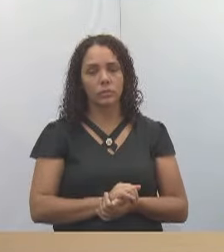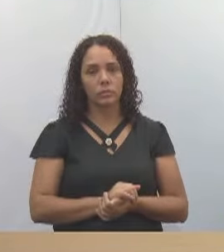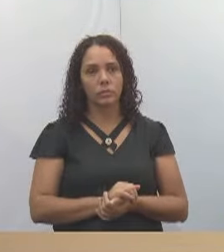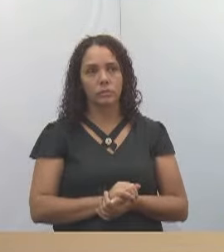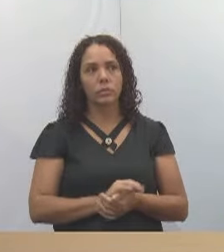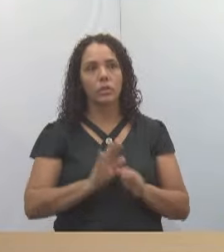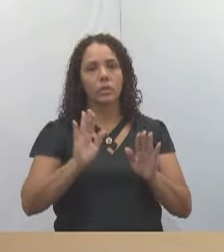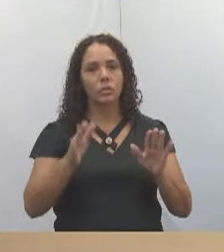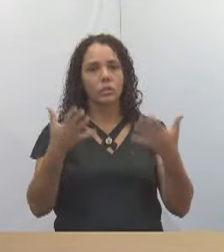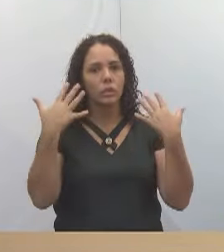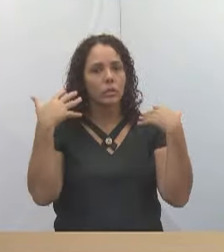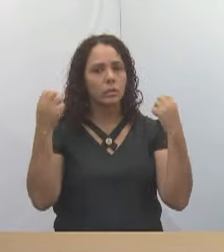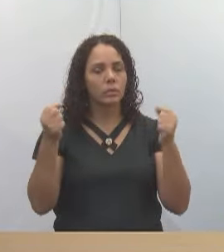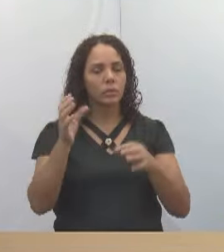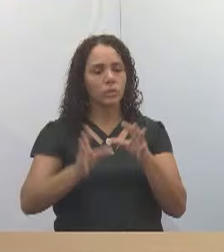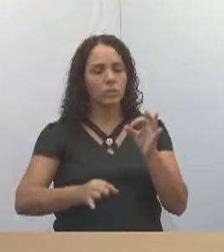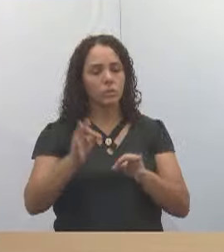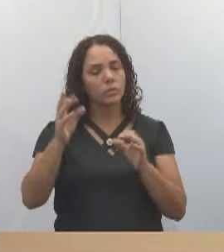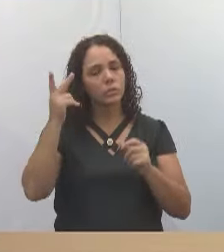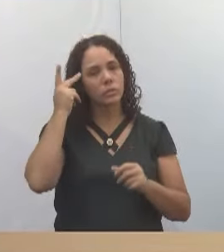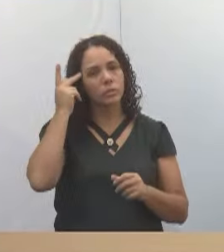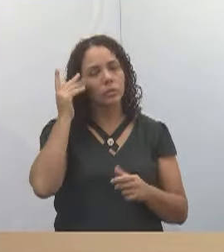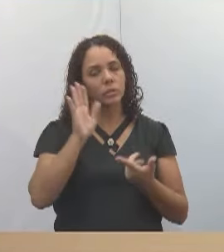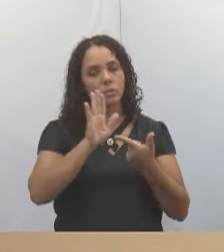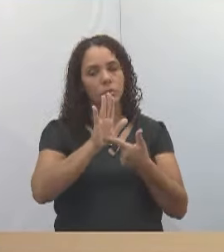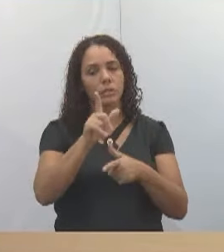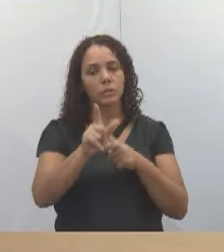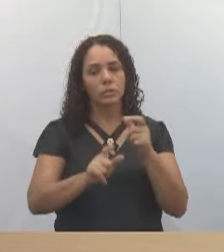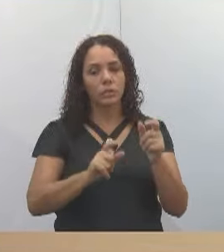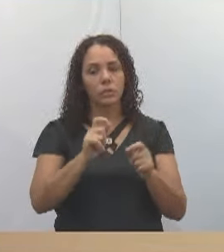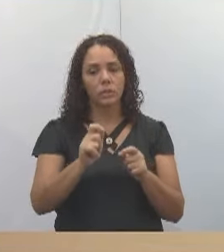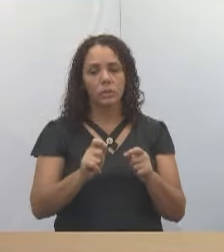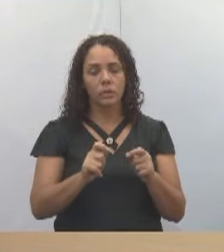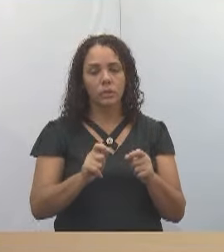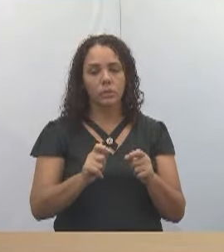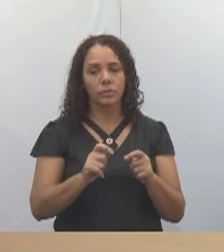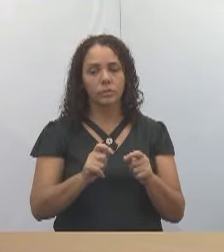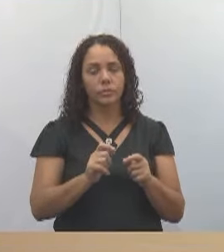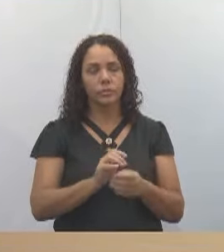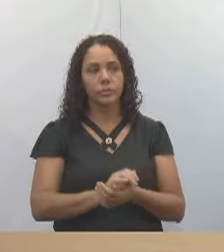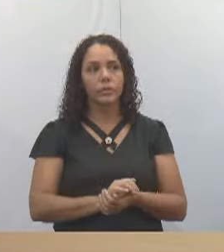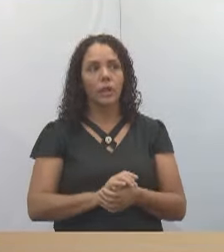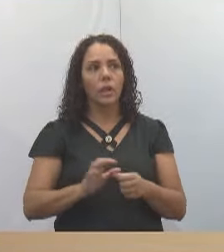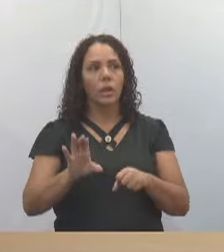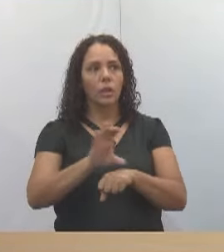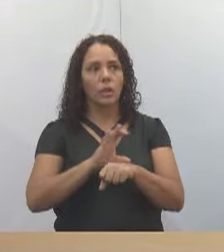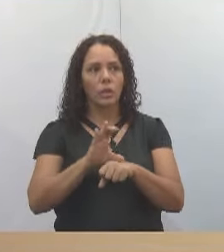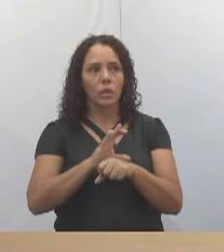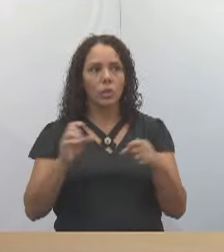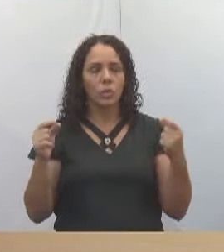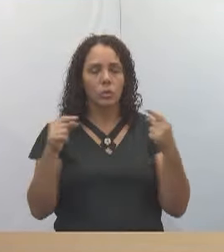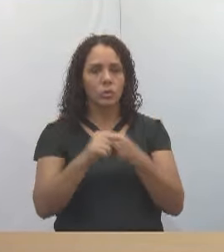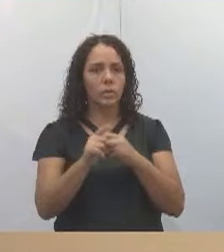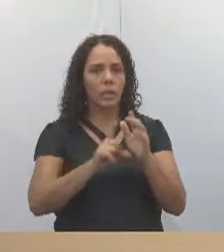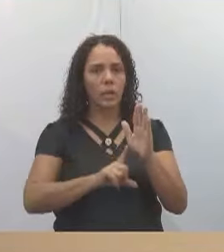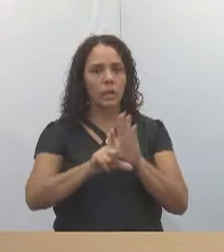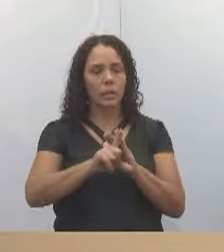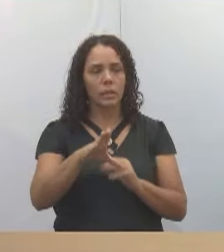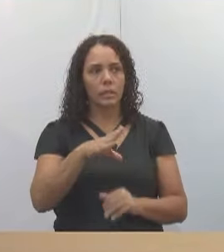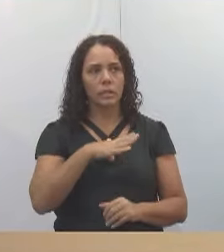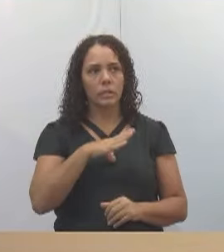de Justiça do Estado de São Paulo, que destaca a ação direta de inconstitucionalidade, Lei Municipal